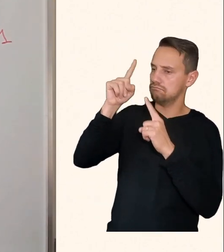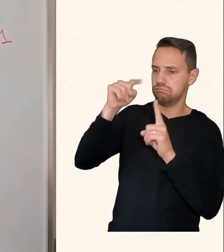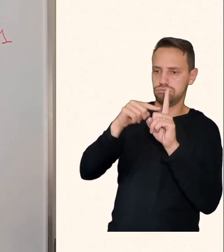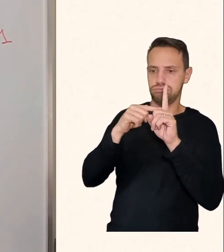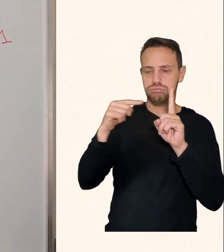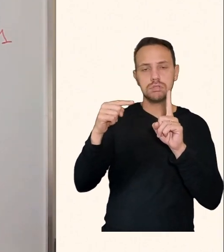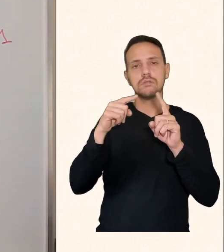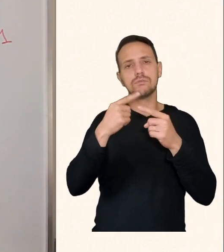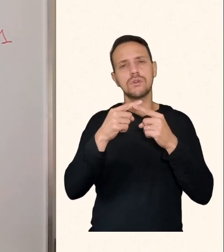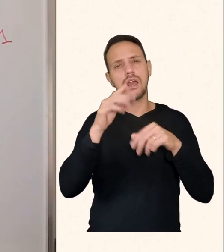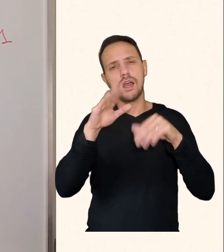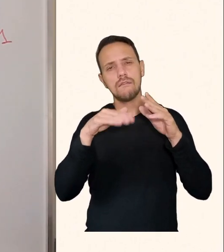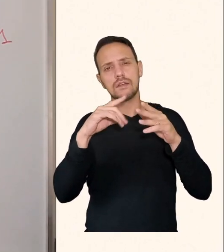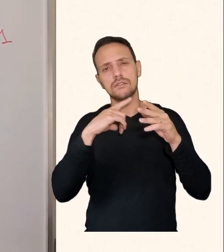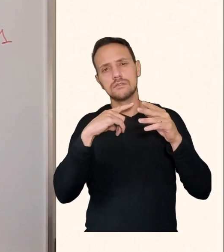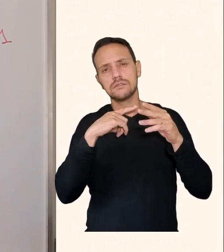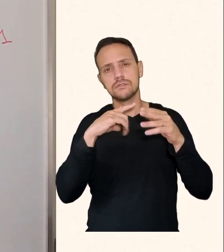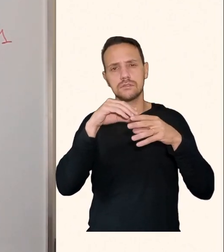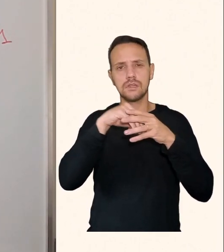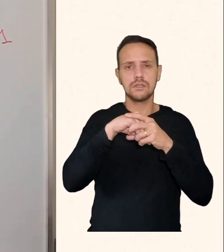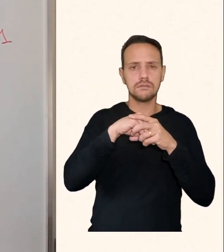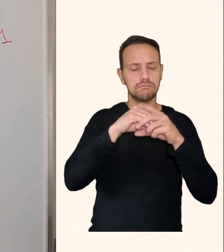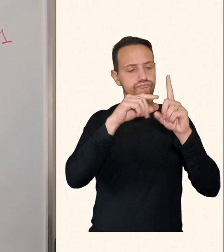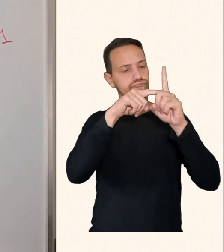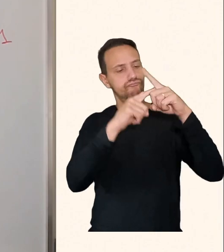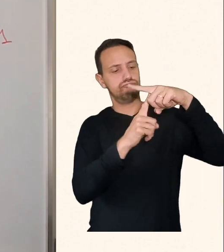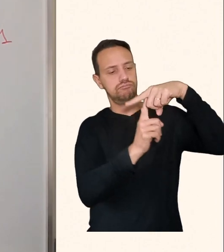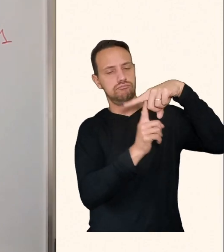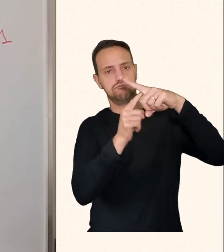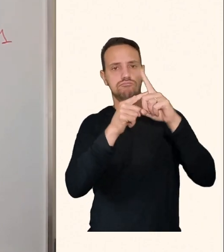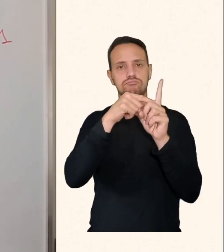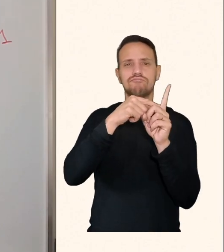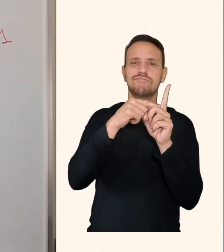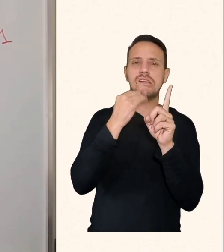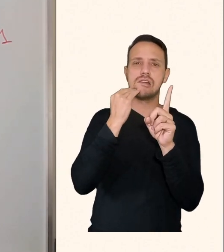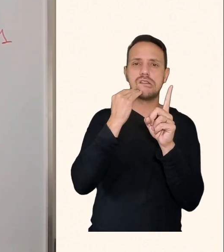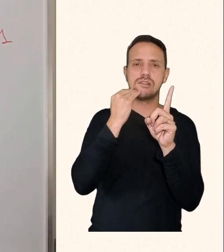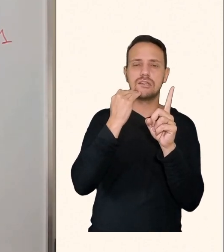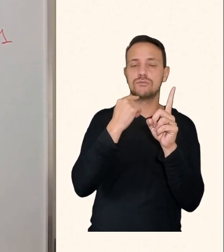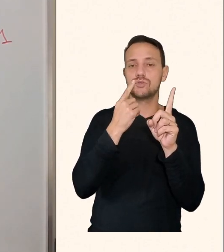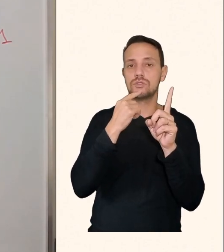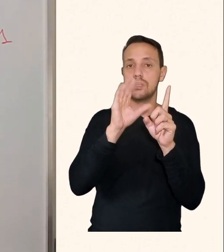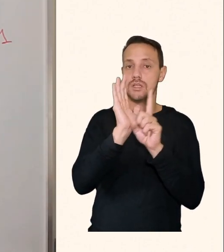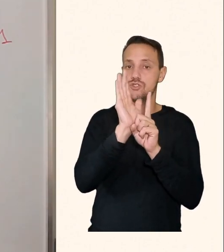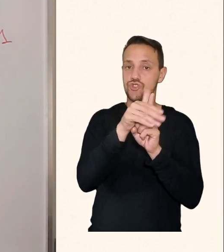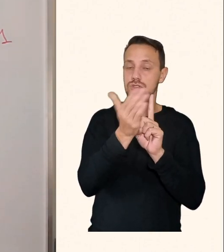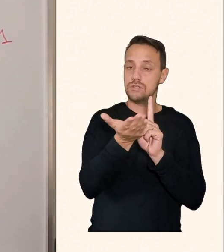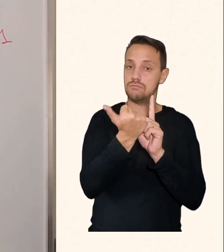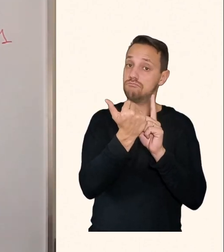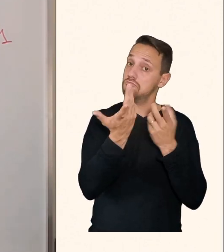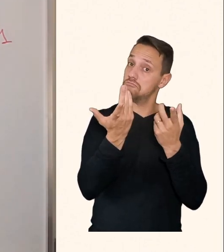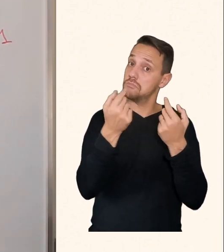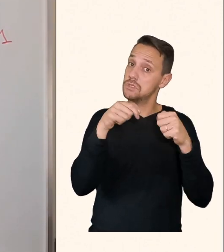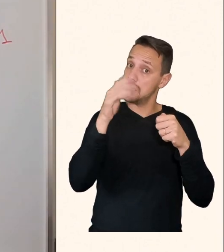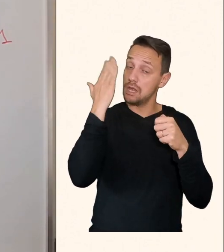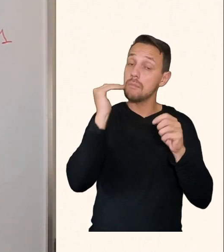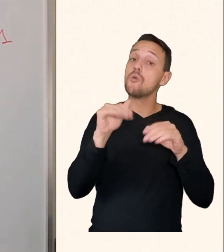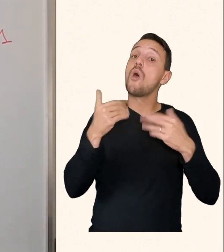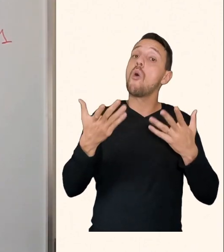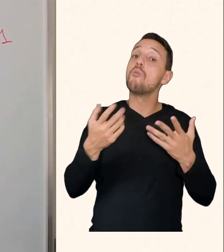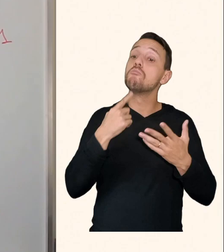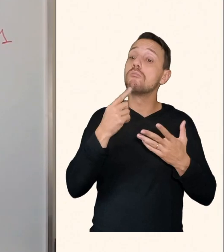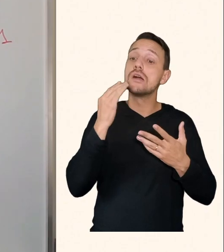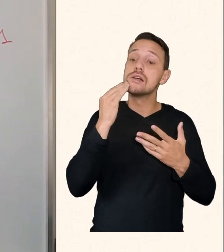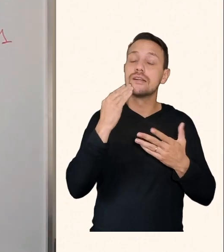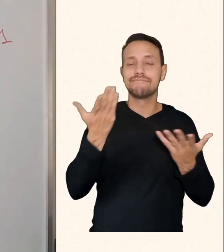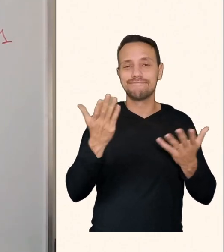desses eixos, uma posição deles, que não funciona a regra da mão direita. Bacana? Muito bem. E para encerrar a aula